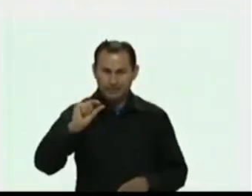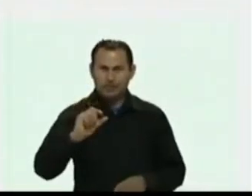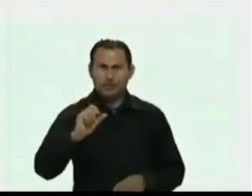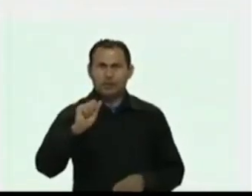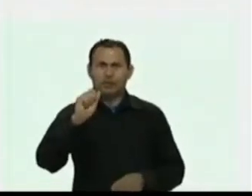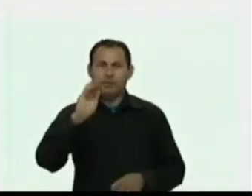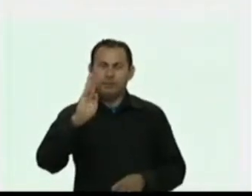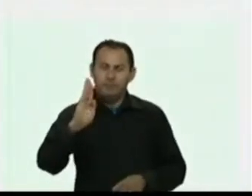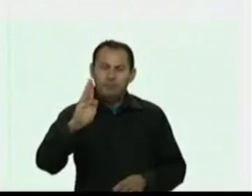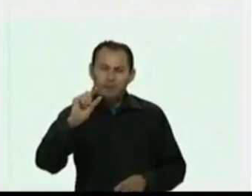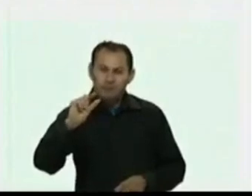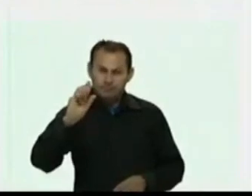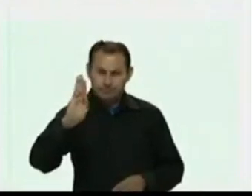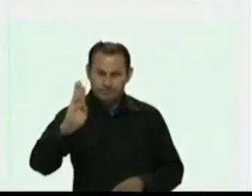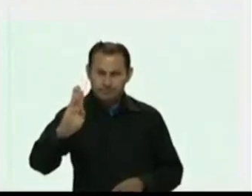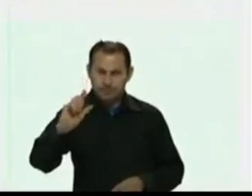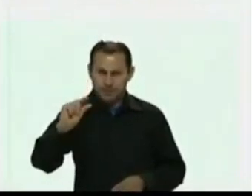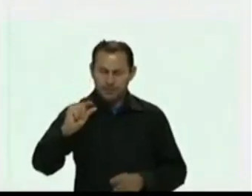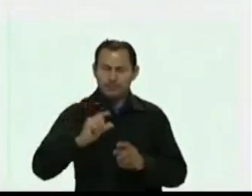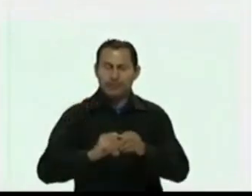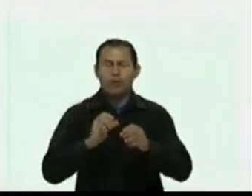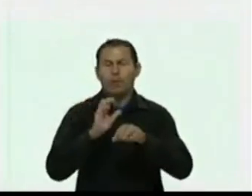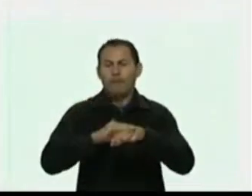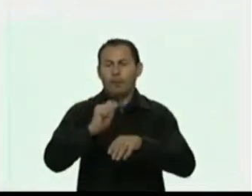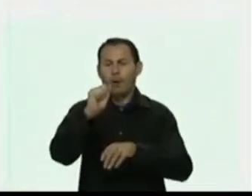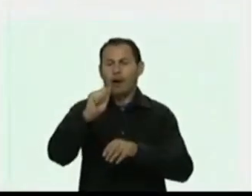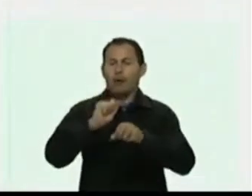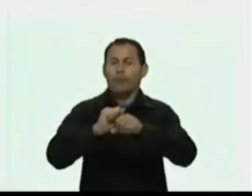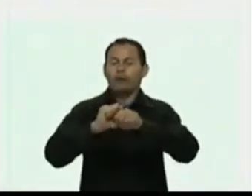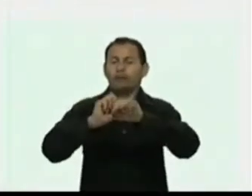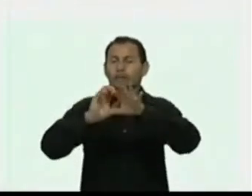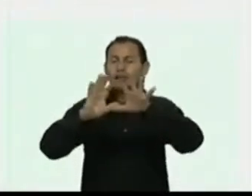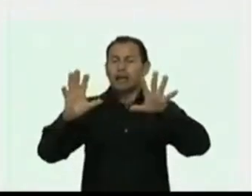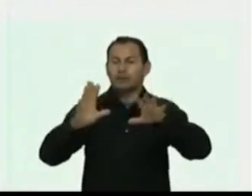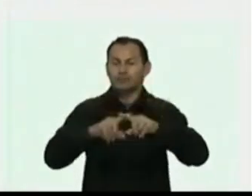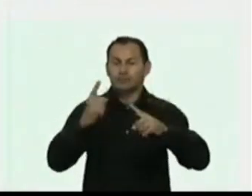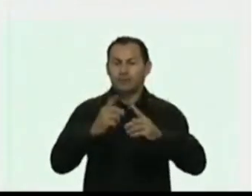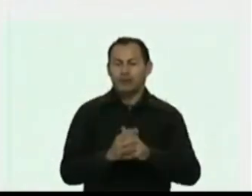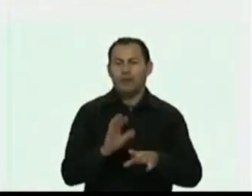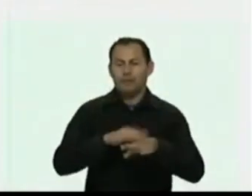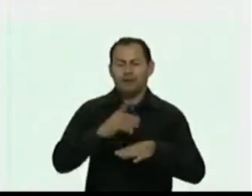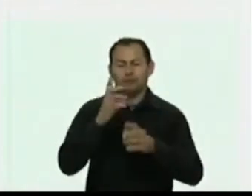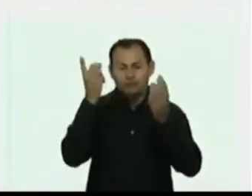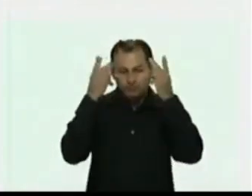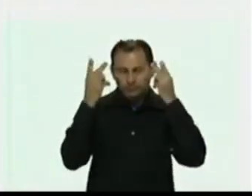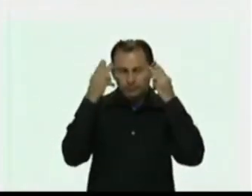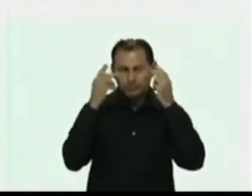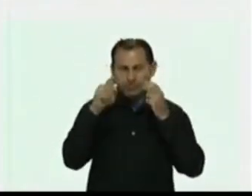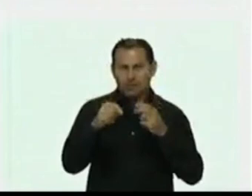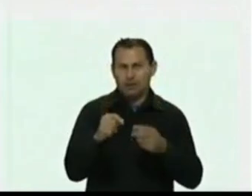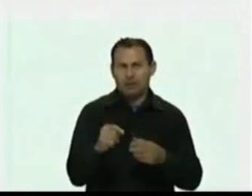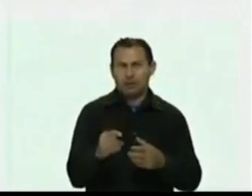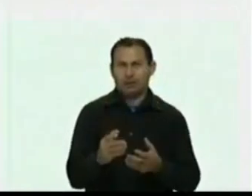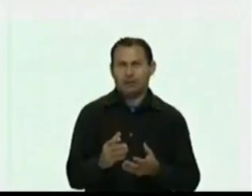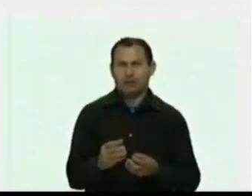mais clara. E toda a distribuição normal que existe aí no meio. Então, as mais comuns vão